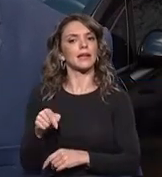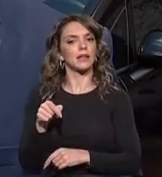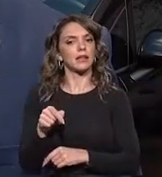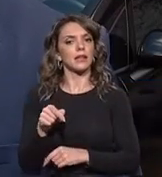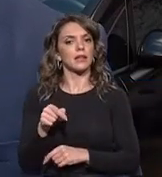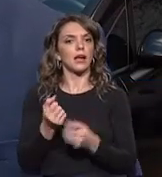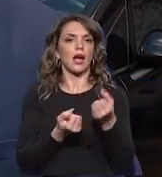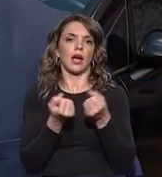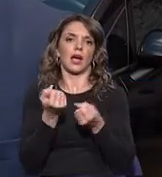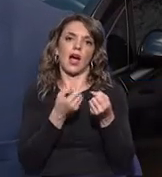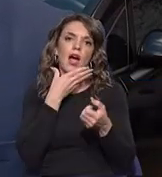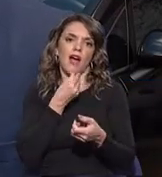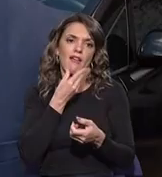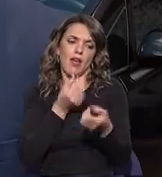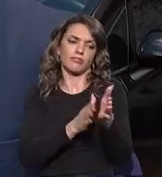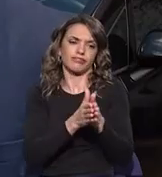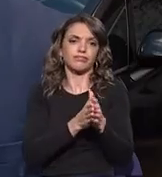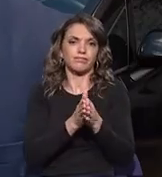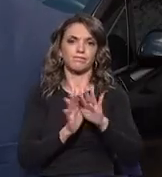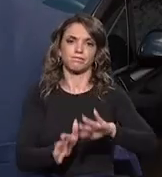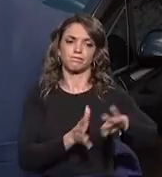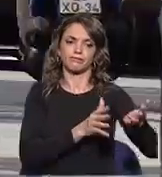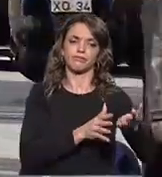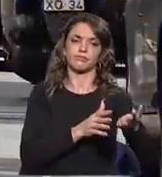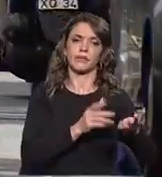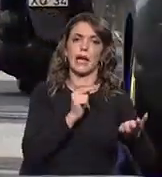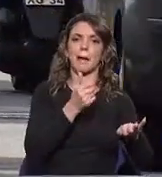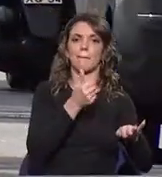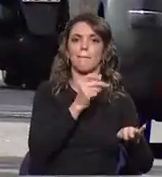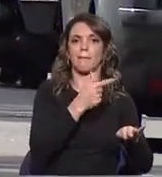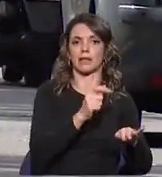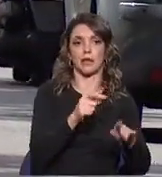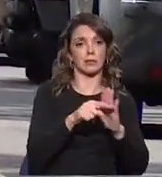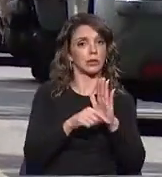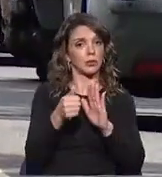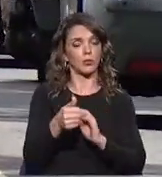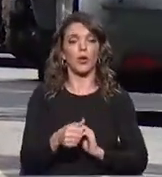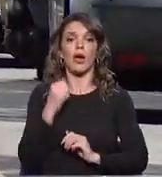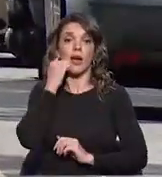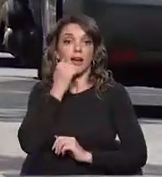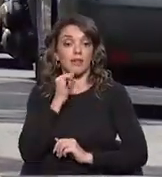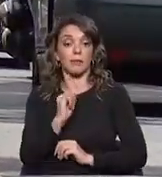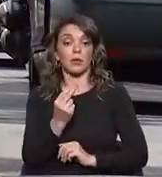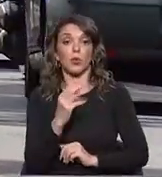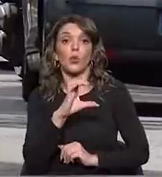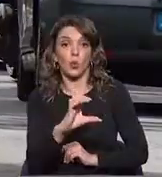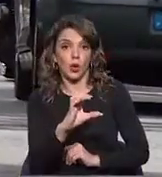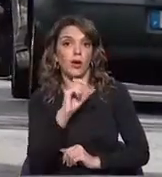das viaturas usadas, que será uma medida boa. O agravamento do imposto único de circulação para os